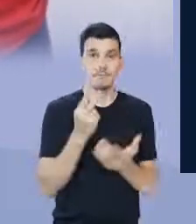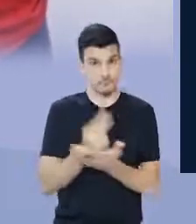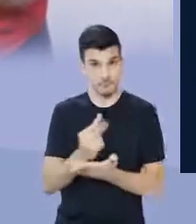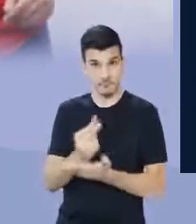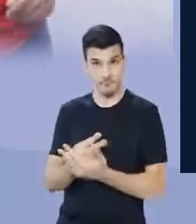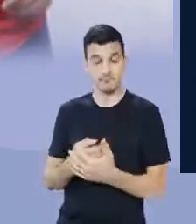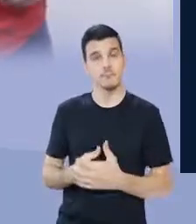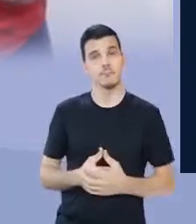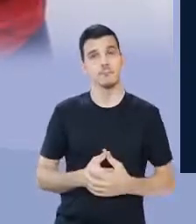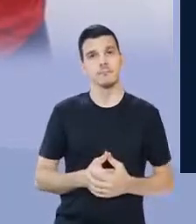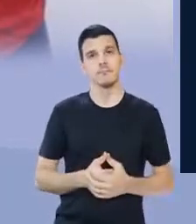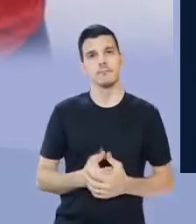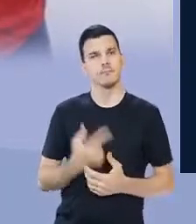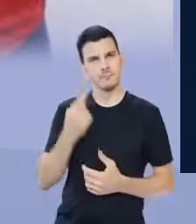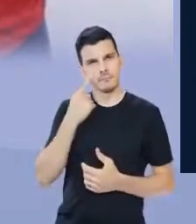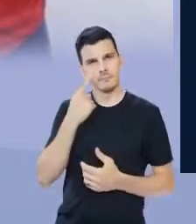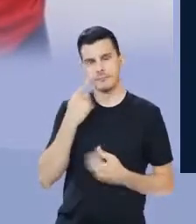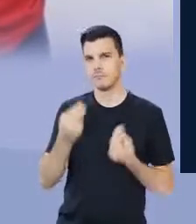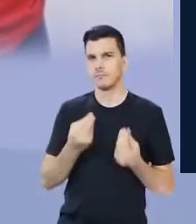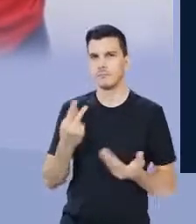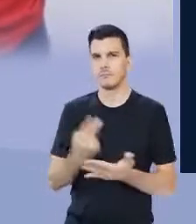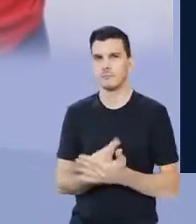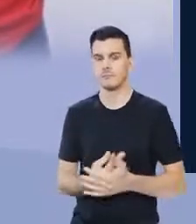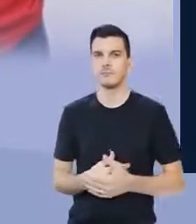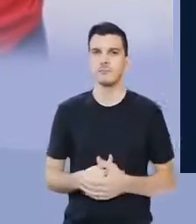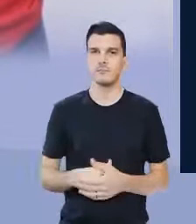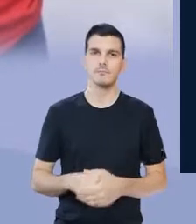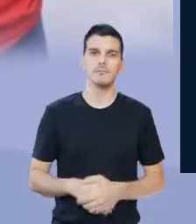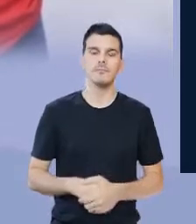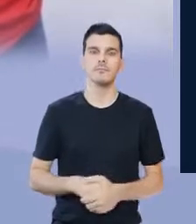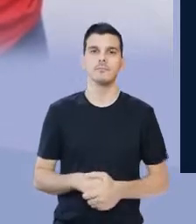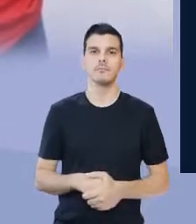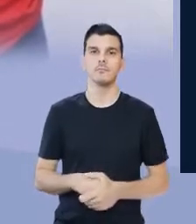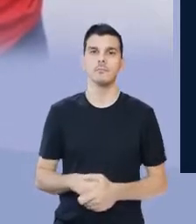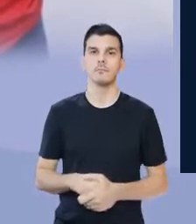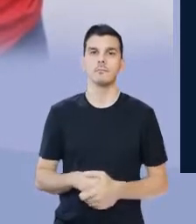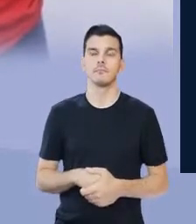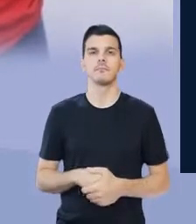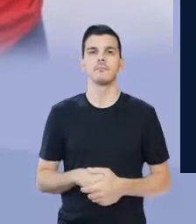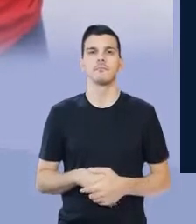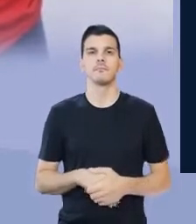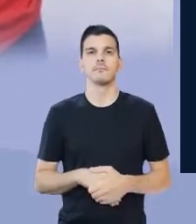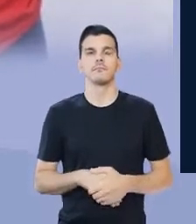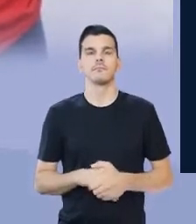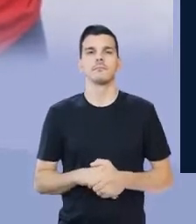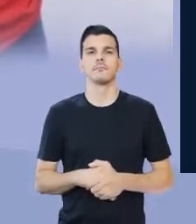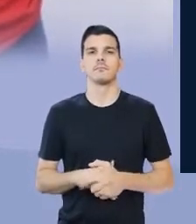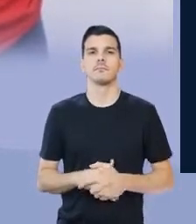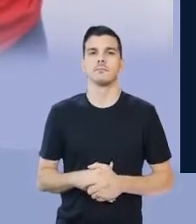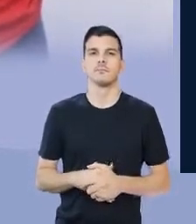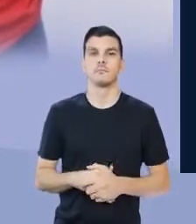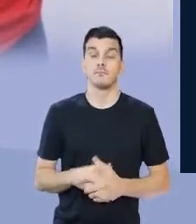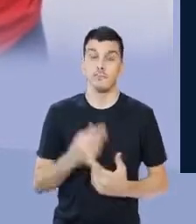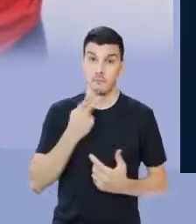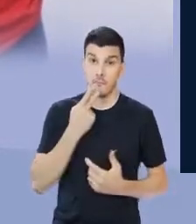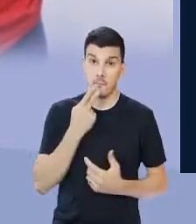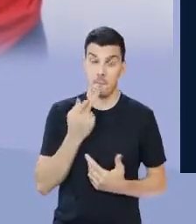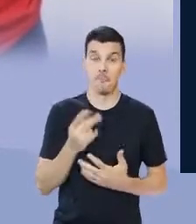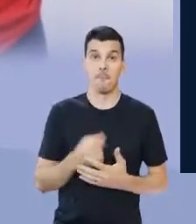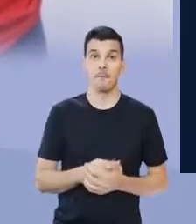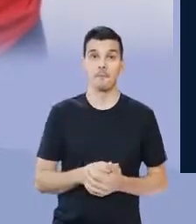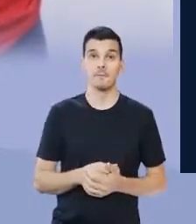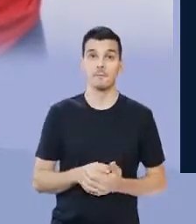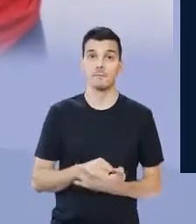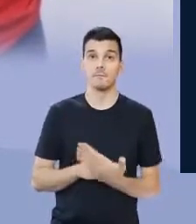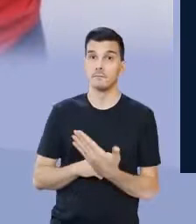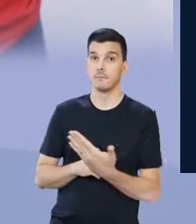passado. Vamos dar uma olhada como isso acontece? É uma atividade regular no passado que não acontece mais no presente. Então, quando eu falo assim, I used to